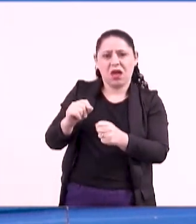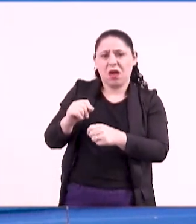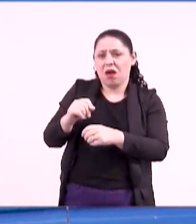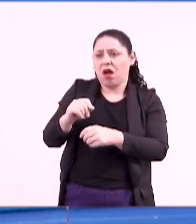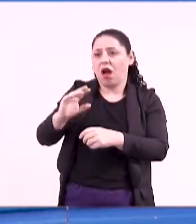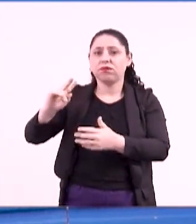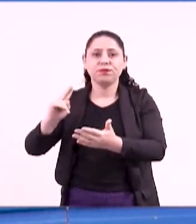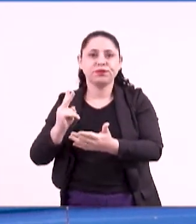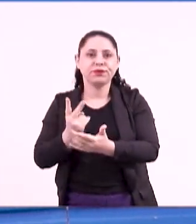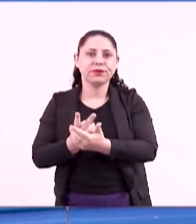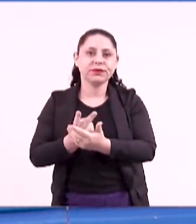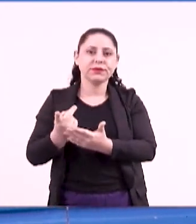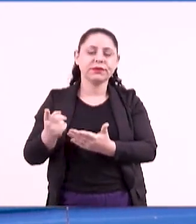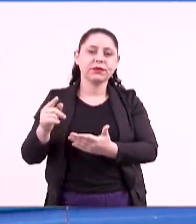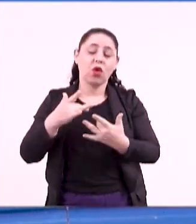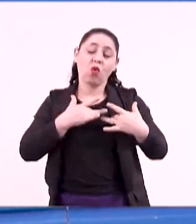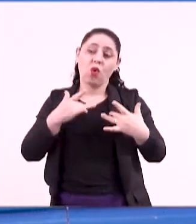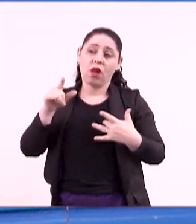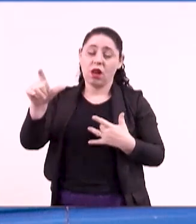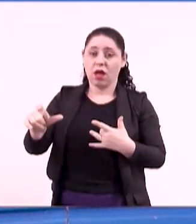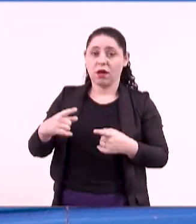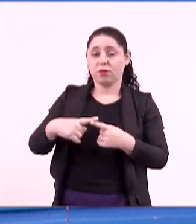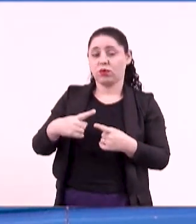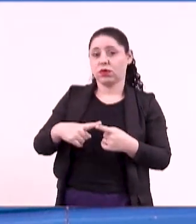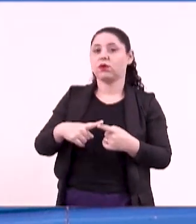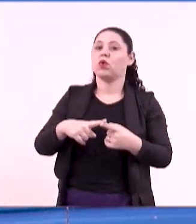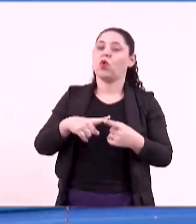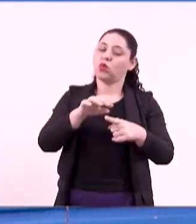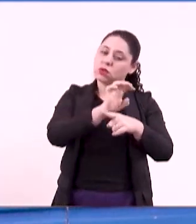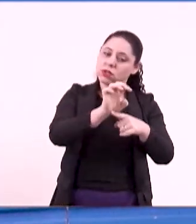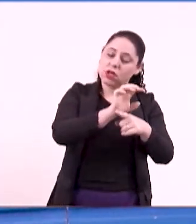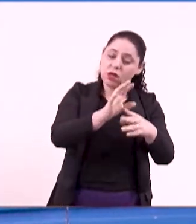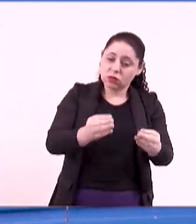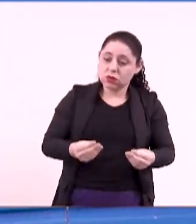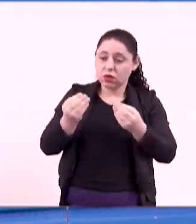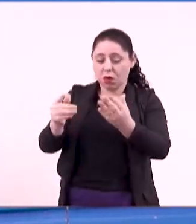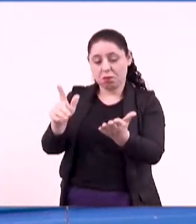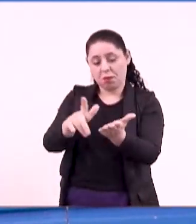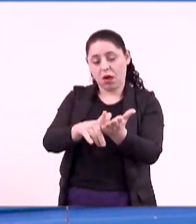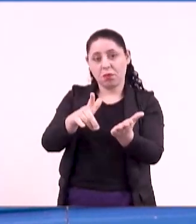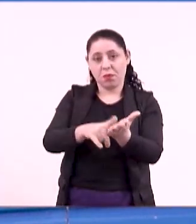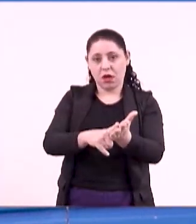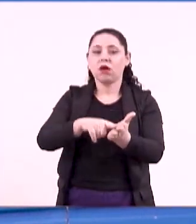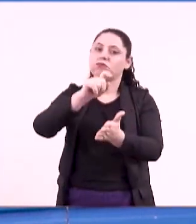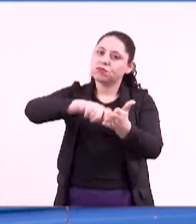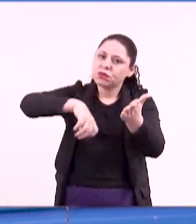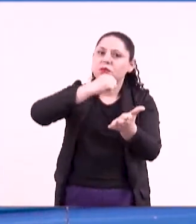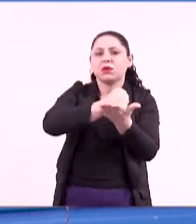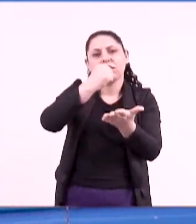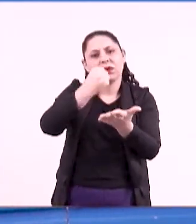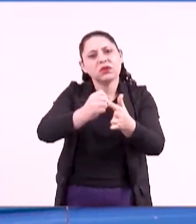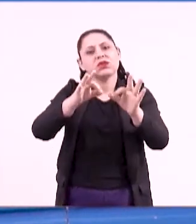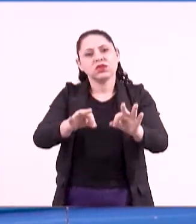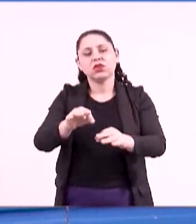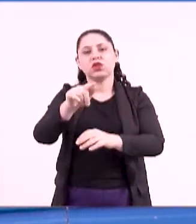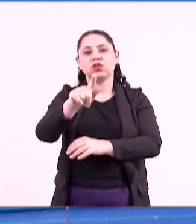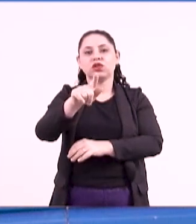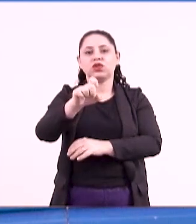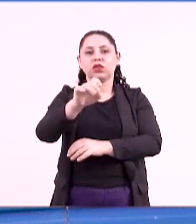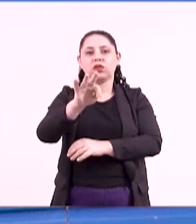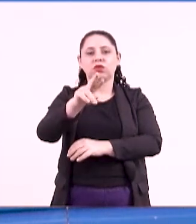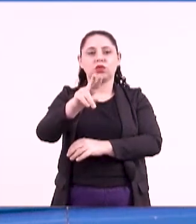covardia. Então, eles chegaram lá pelas mãos do Estado, o Getúlio Vargas titulou,